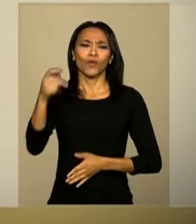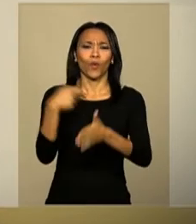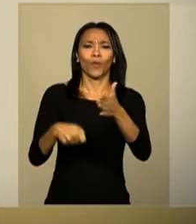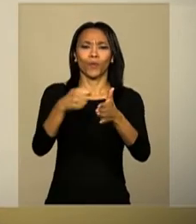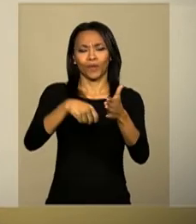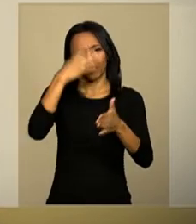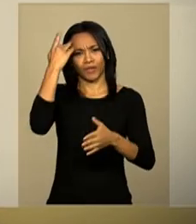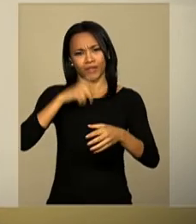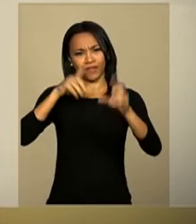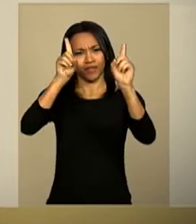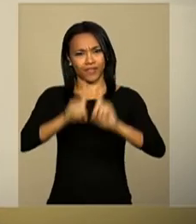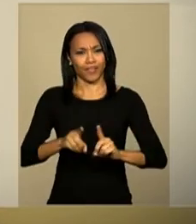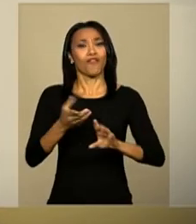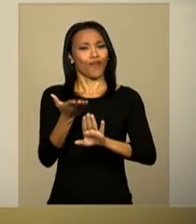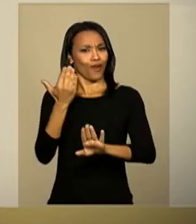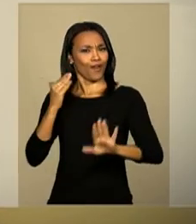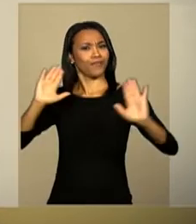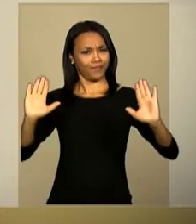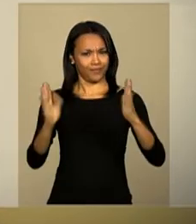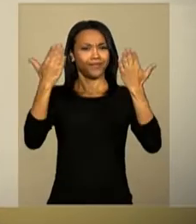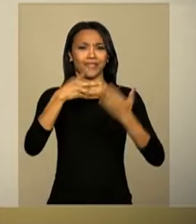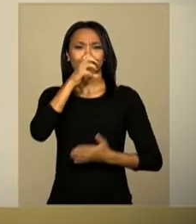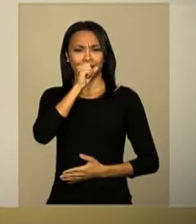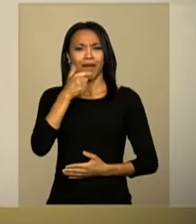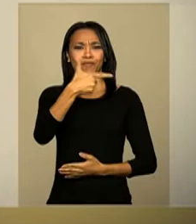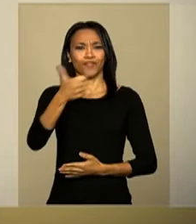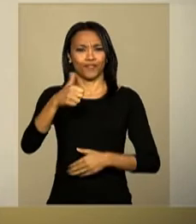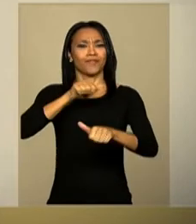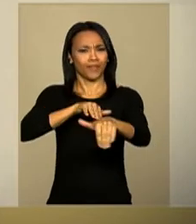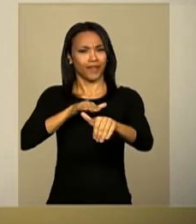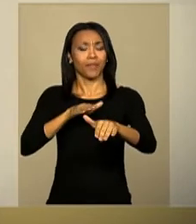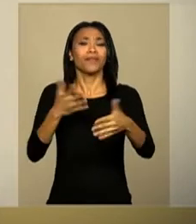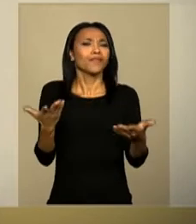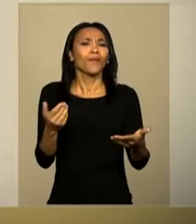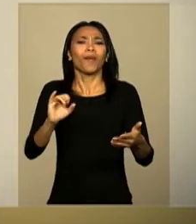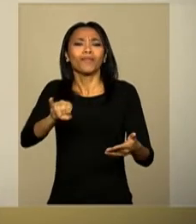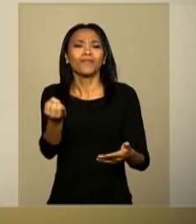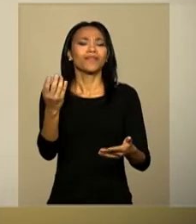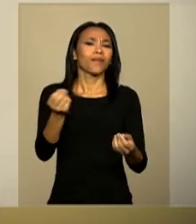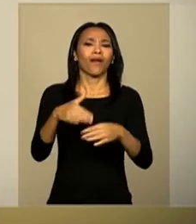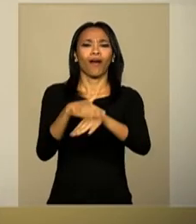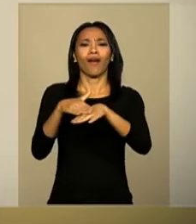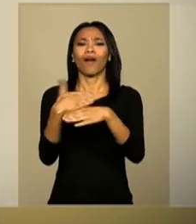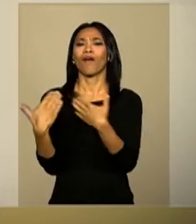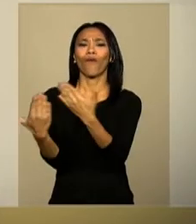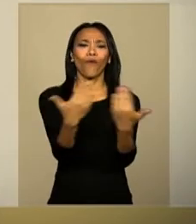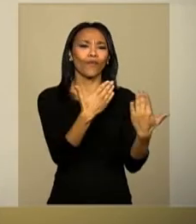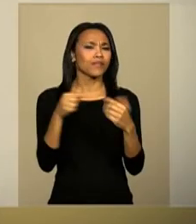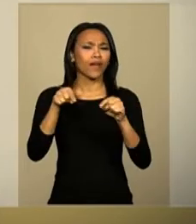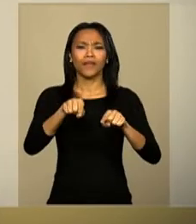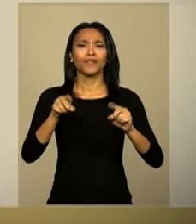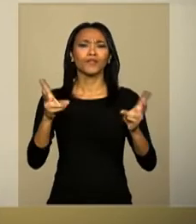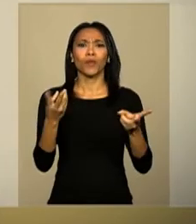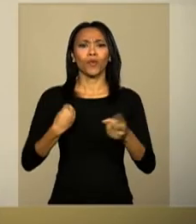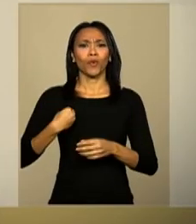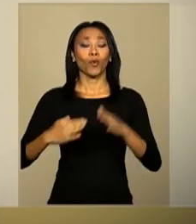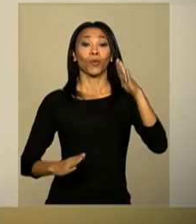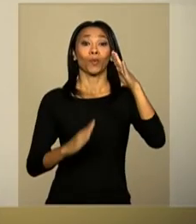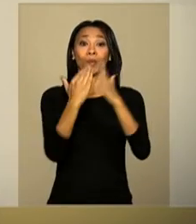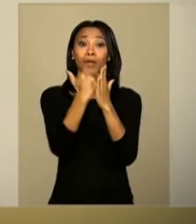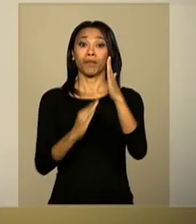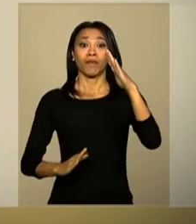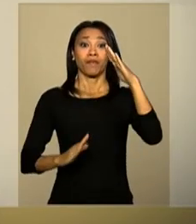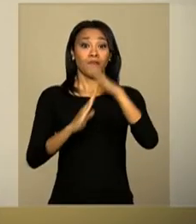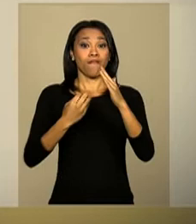das pessoas com deficiência foi comemorada agora neste sábado 21 de setembro então queria aproveitar para conversar que no Café sobre o viver